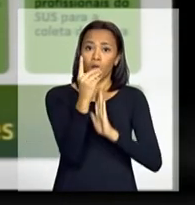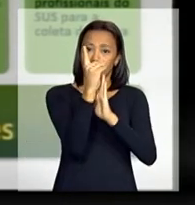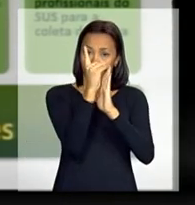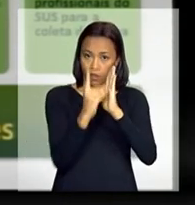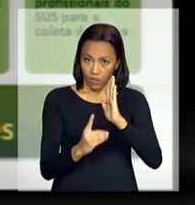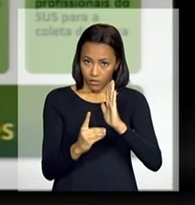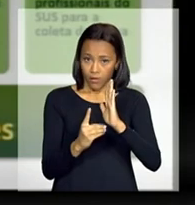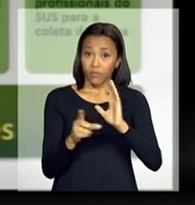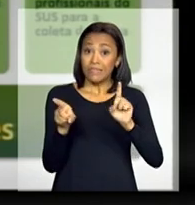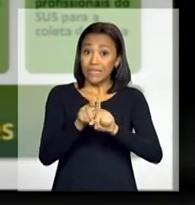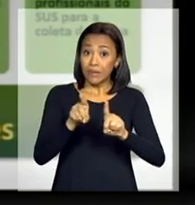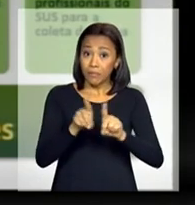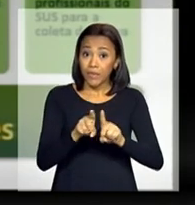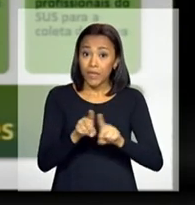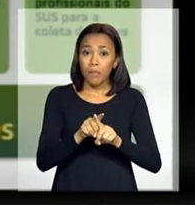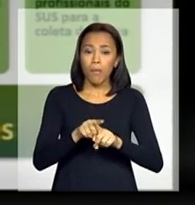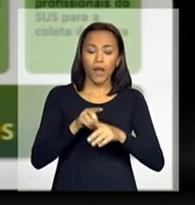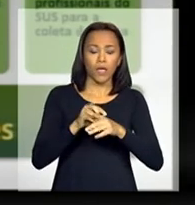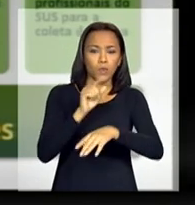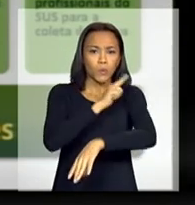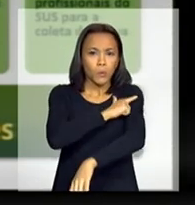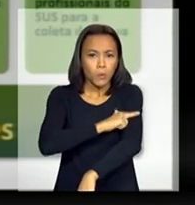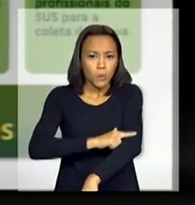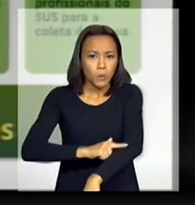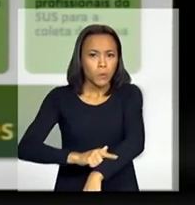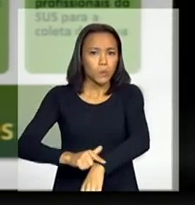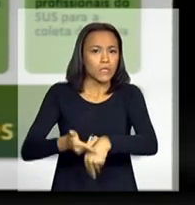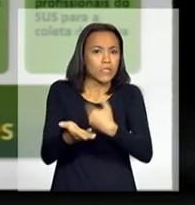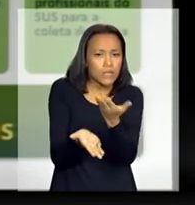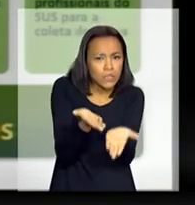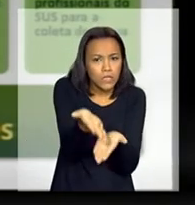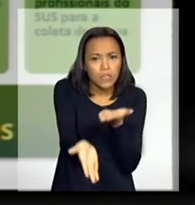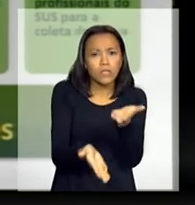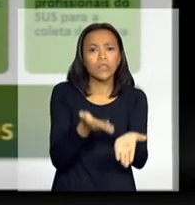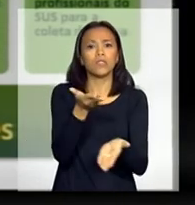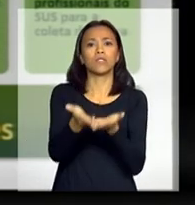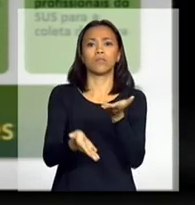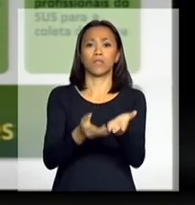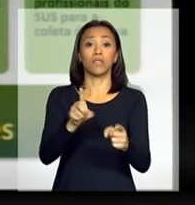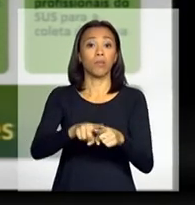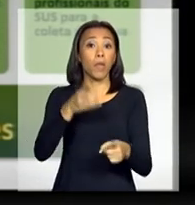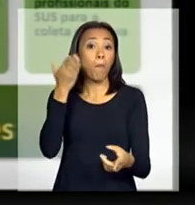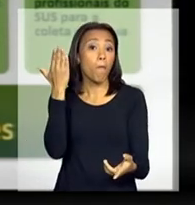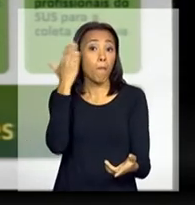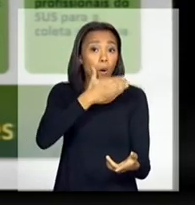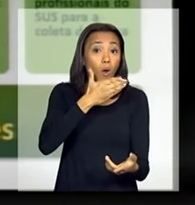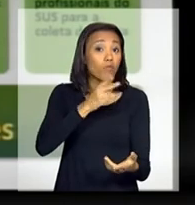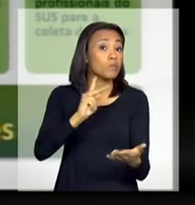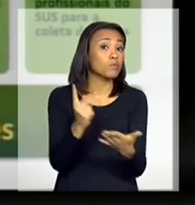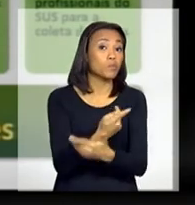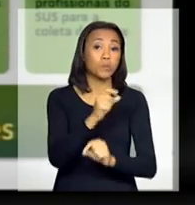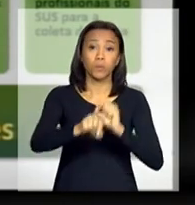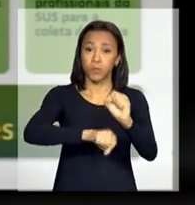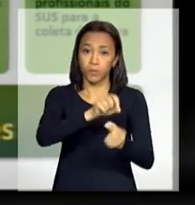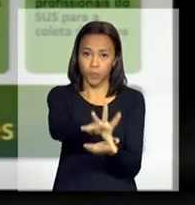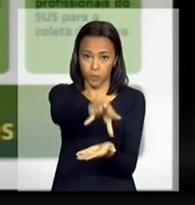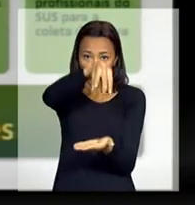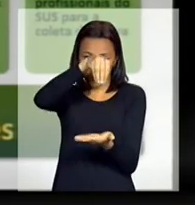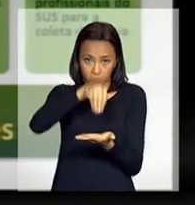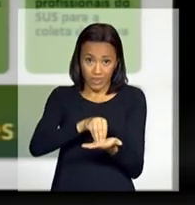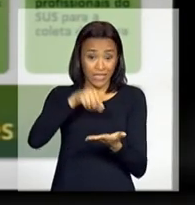de humanização de atendimento humanizado e coleta da prova senhores e senhoras